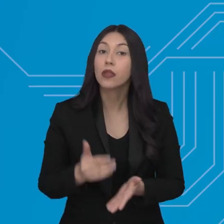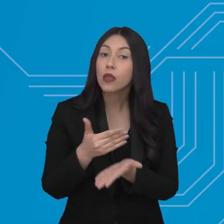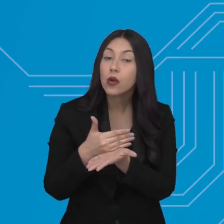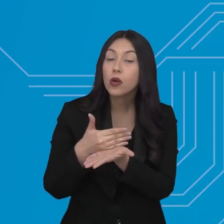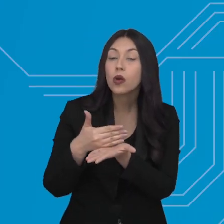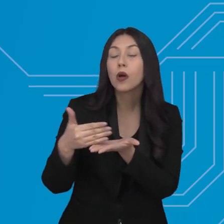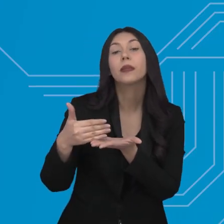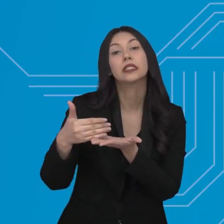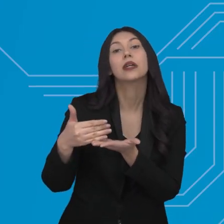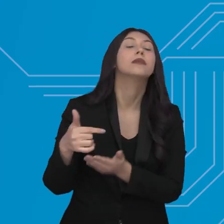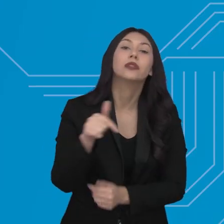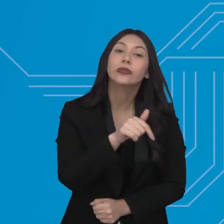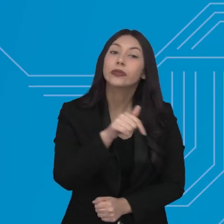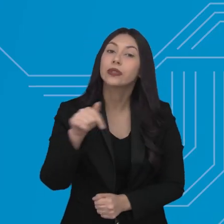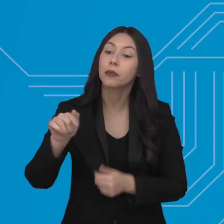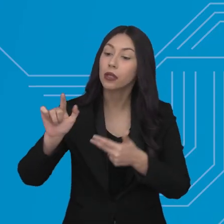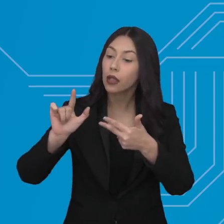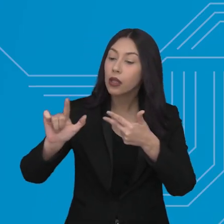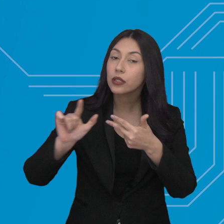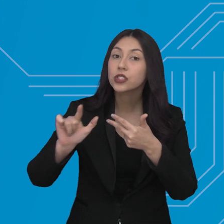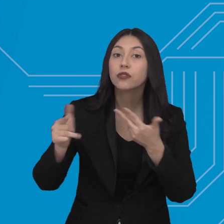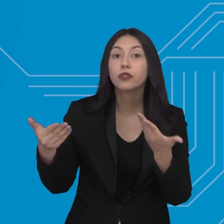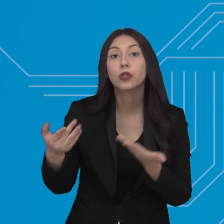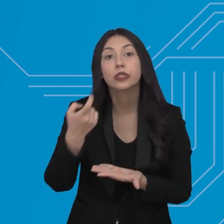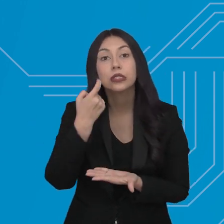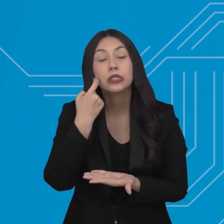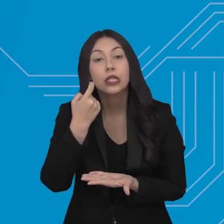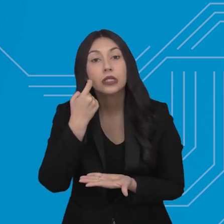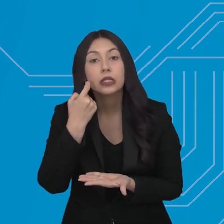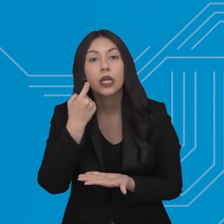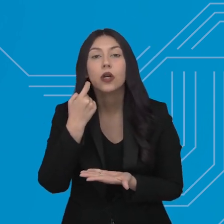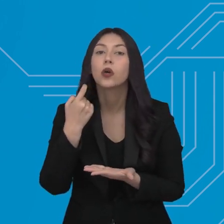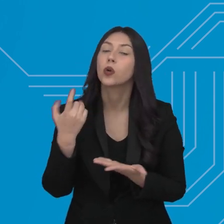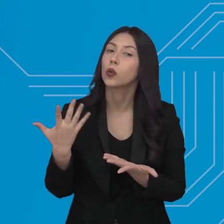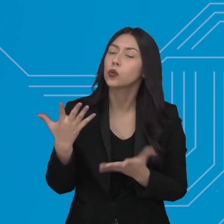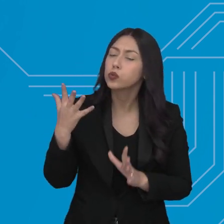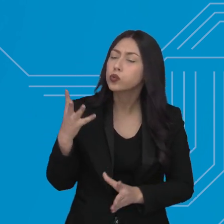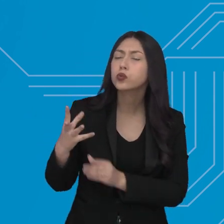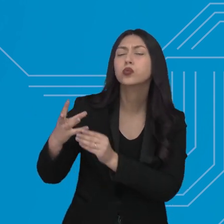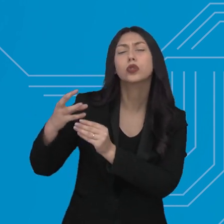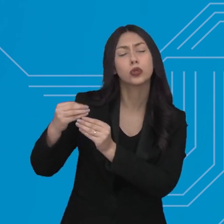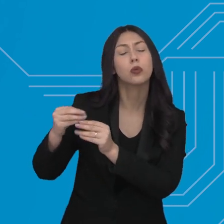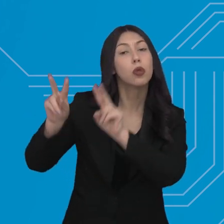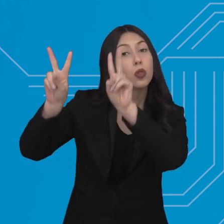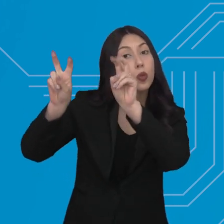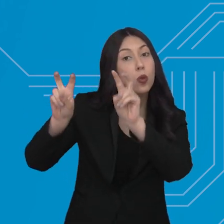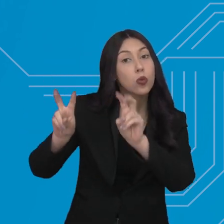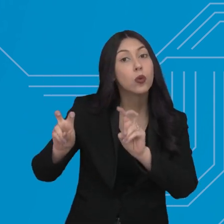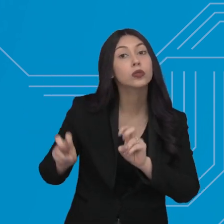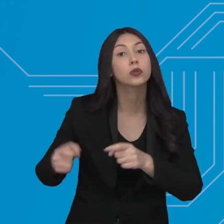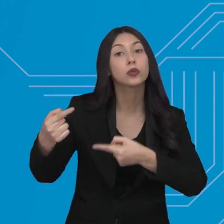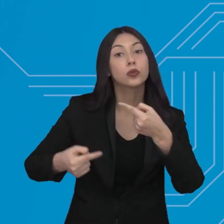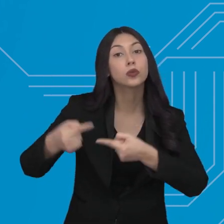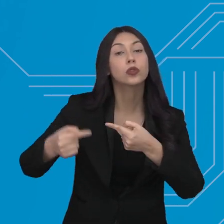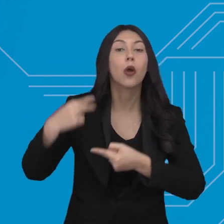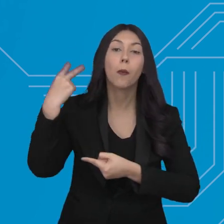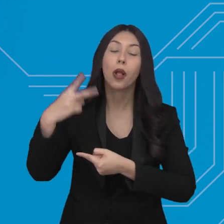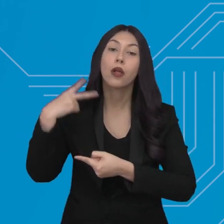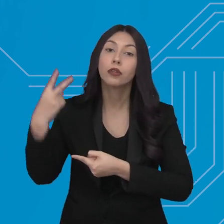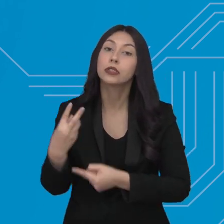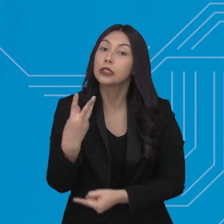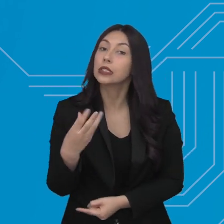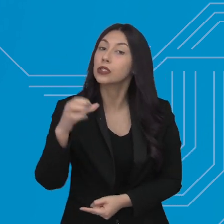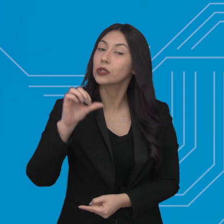A gente começa o Semana Legislativa desta sexta-feira com um balanço dos assuntos tratados pelos vereadores